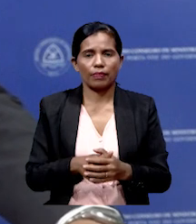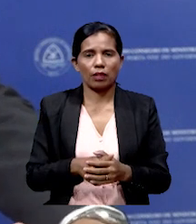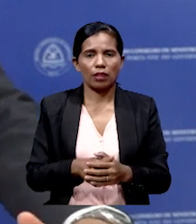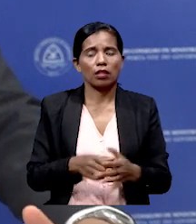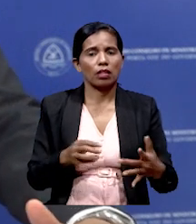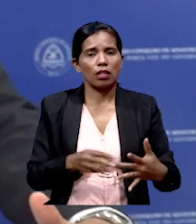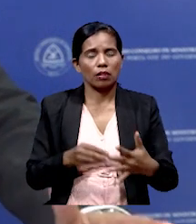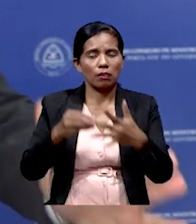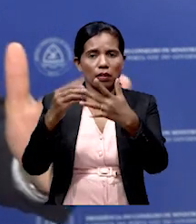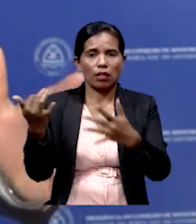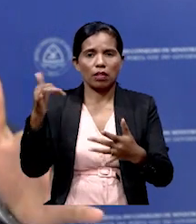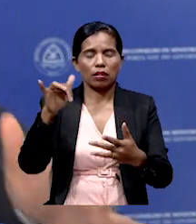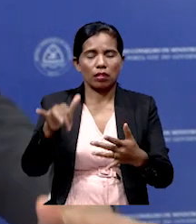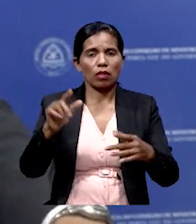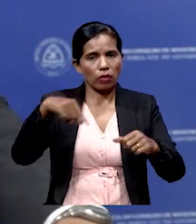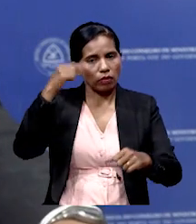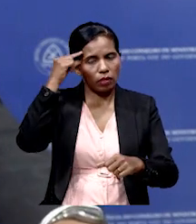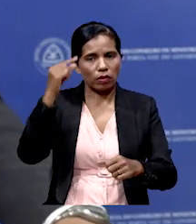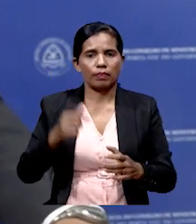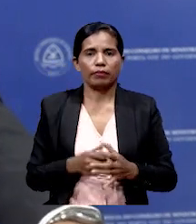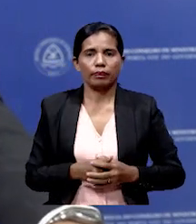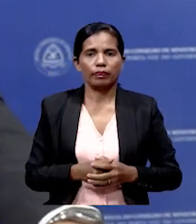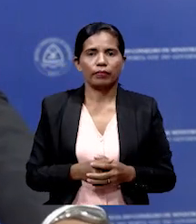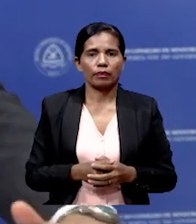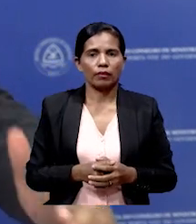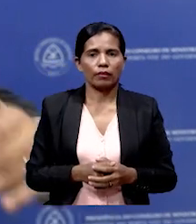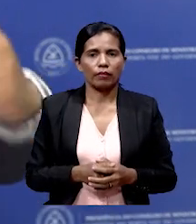será, governo nien,